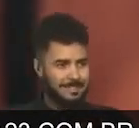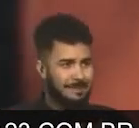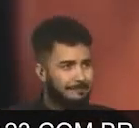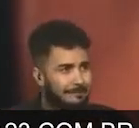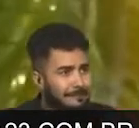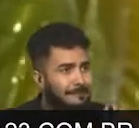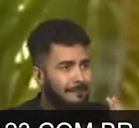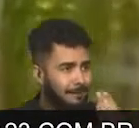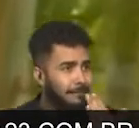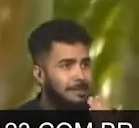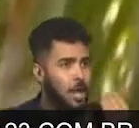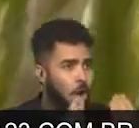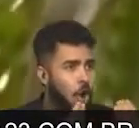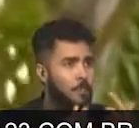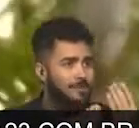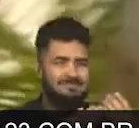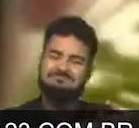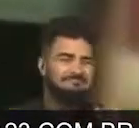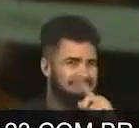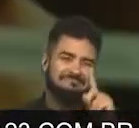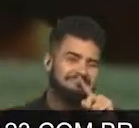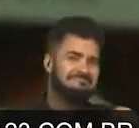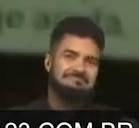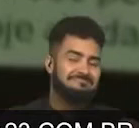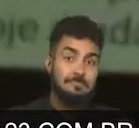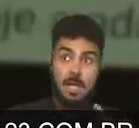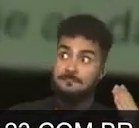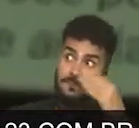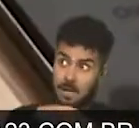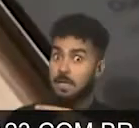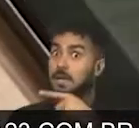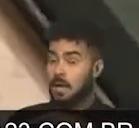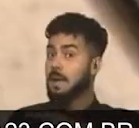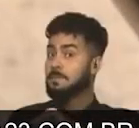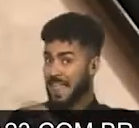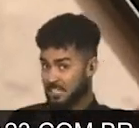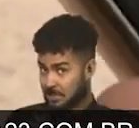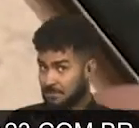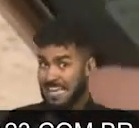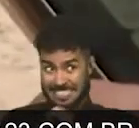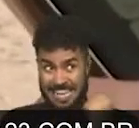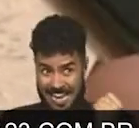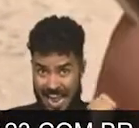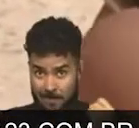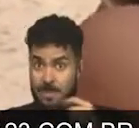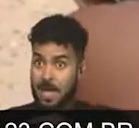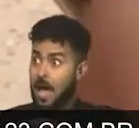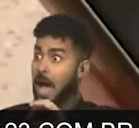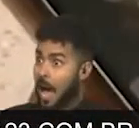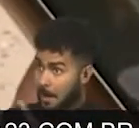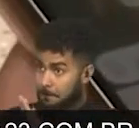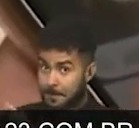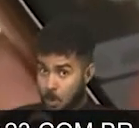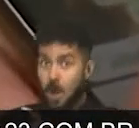falho. Se for grave, após a abertura da ocorrência, a vítima também deve procurar um advogado